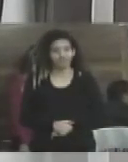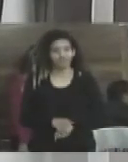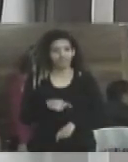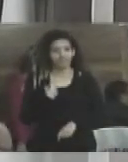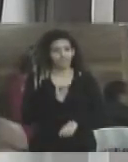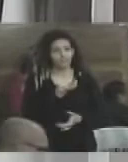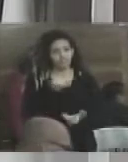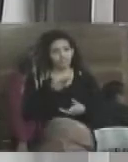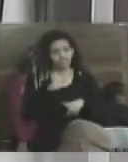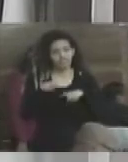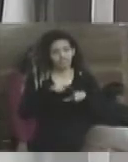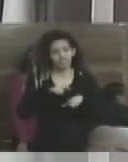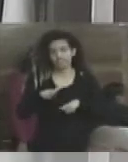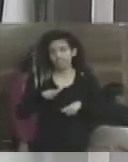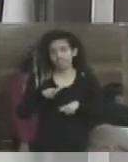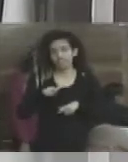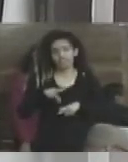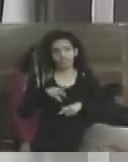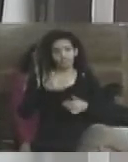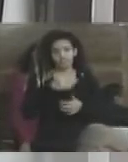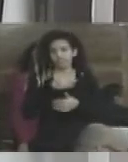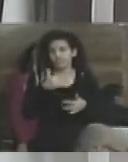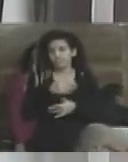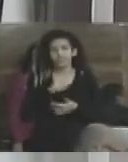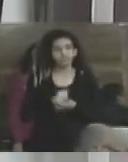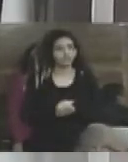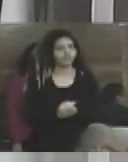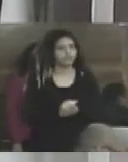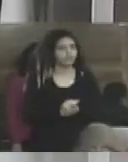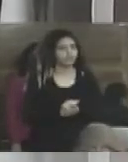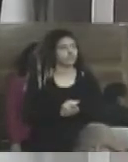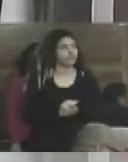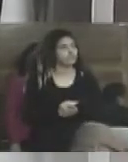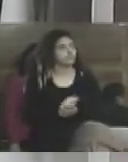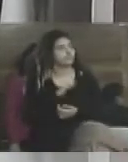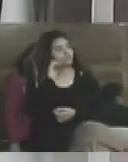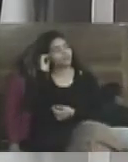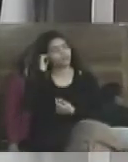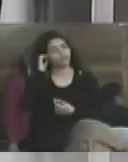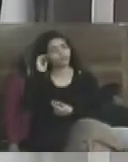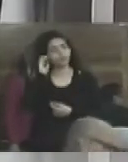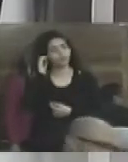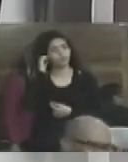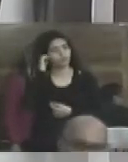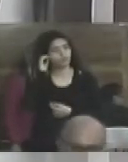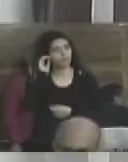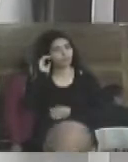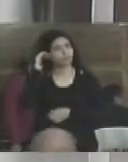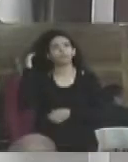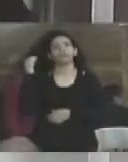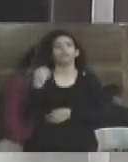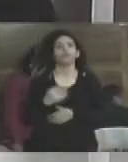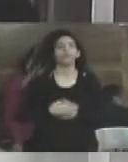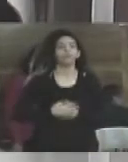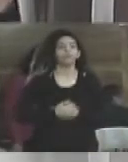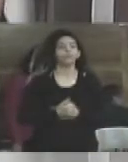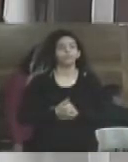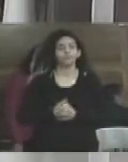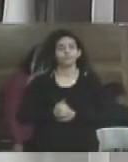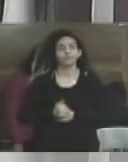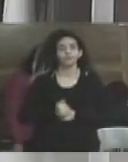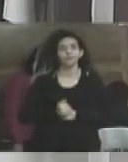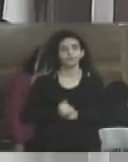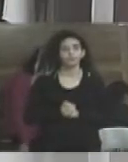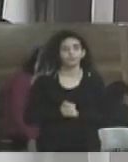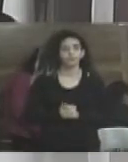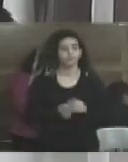queremos emprego na cidade. Não vamos atacar, não falar fora Temer, falar de Pato, Cuti, sei lá o quê, ou outros que já